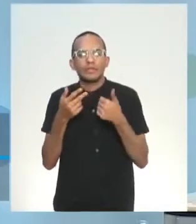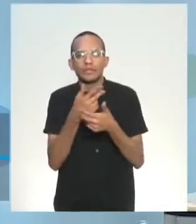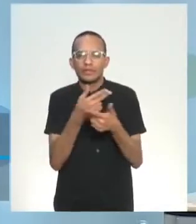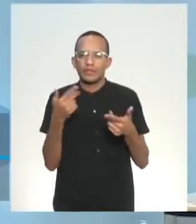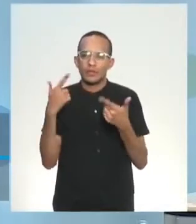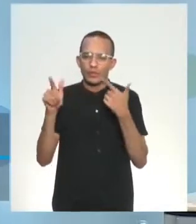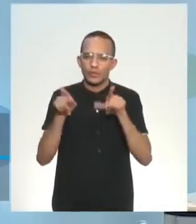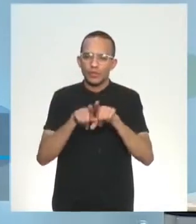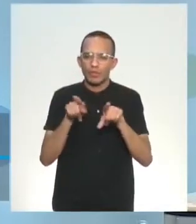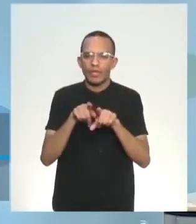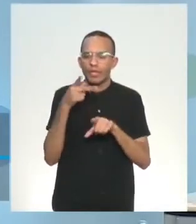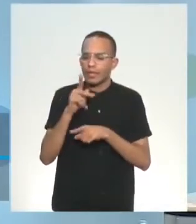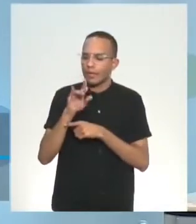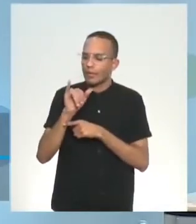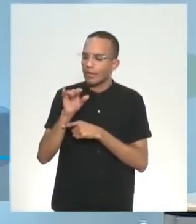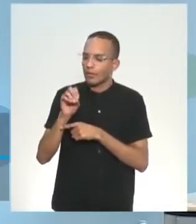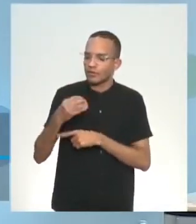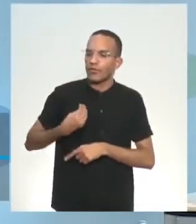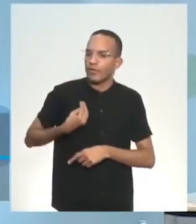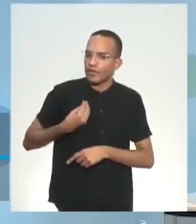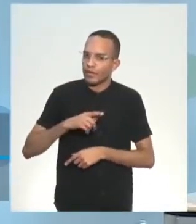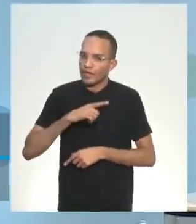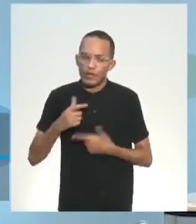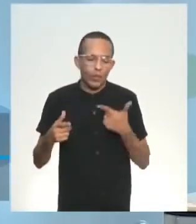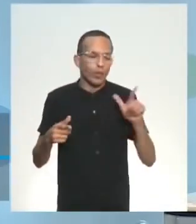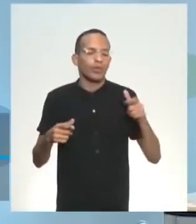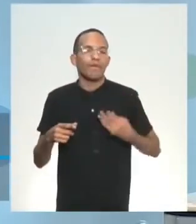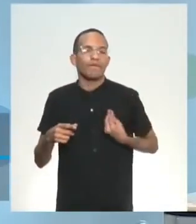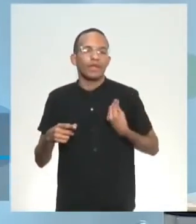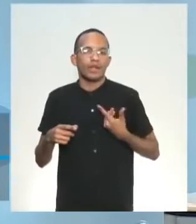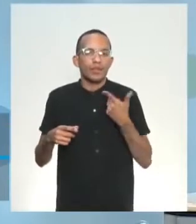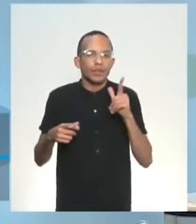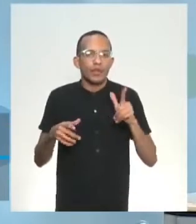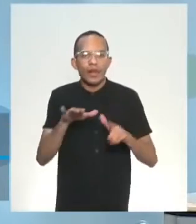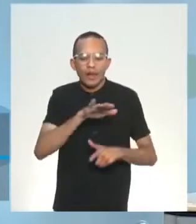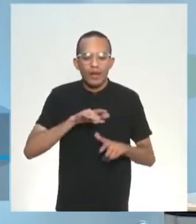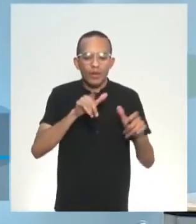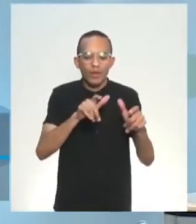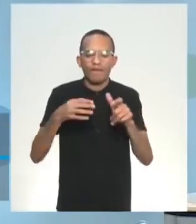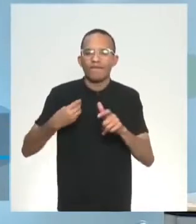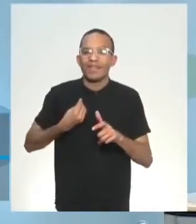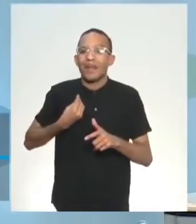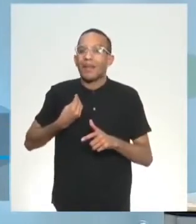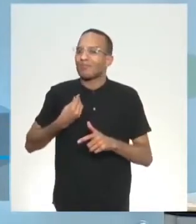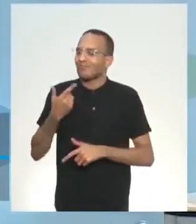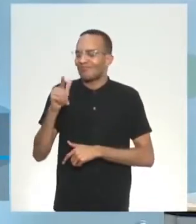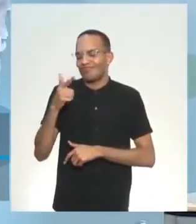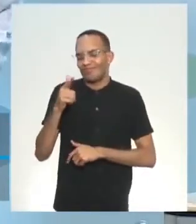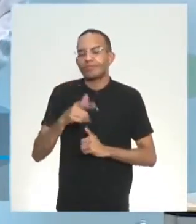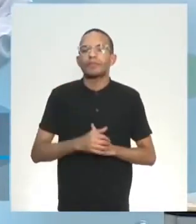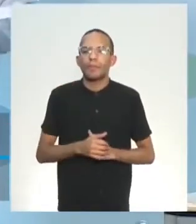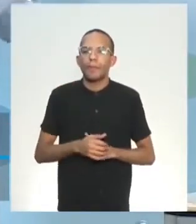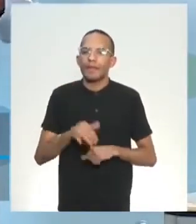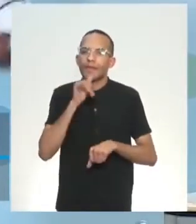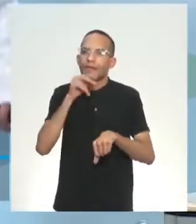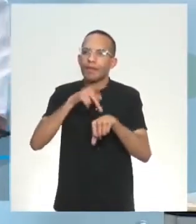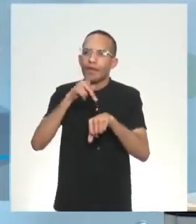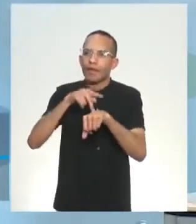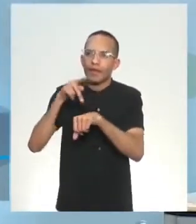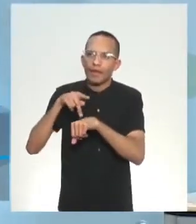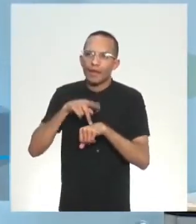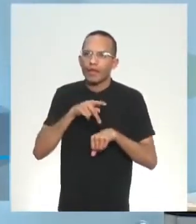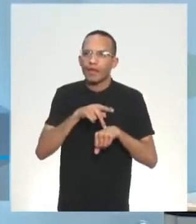outros, né? Então esses são os bióticos. E abiótico é onde esses caras vivem e que não é vivo, tá bom? Rocha,